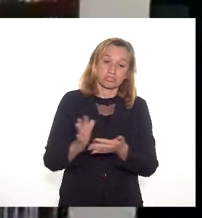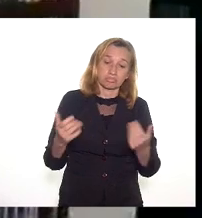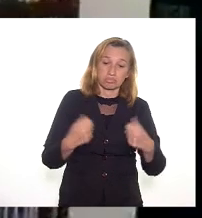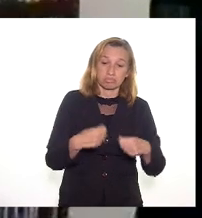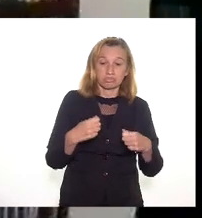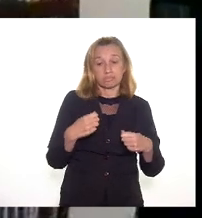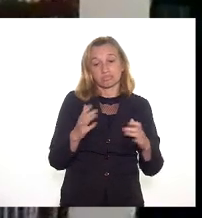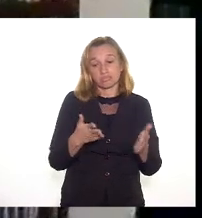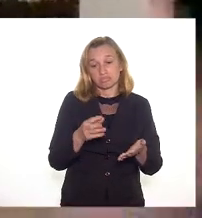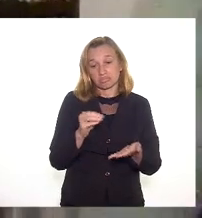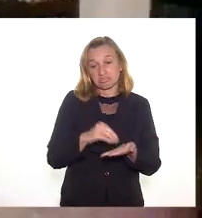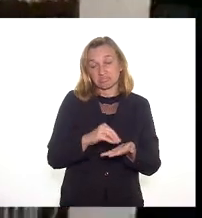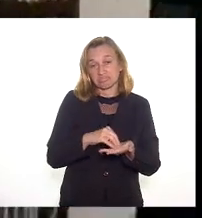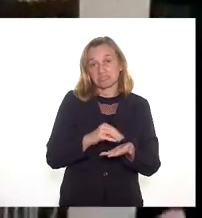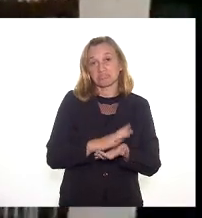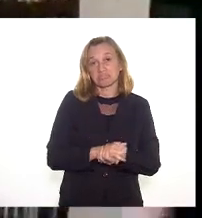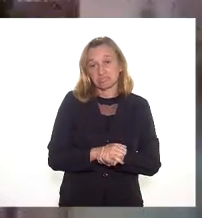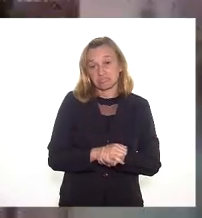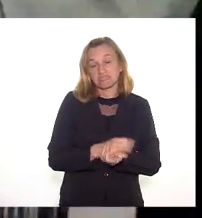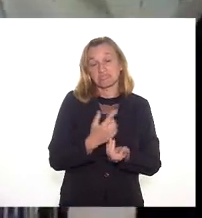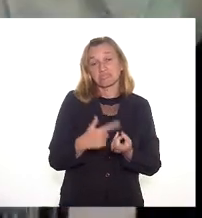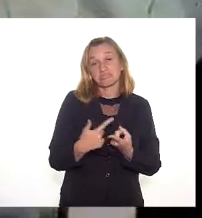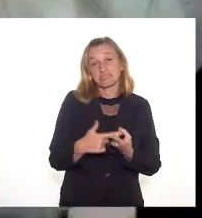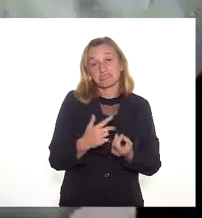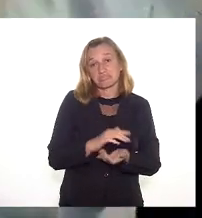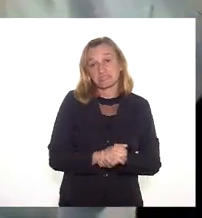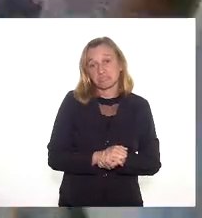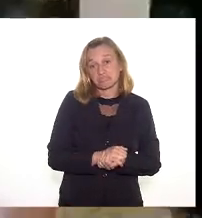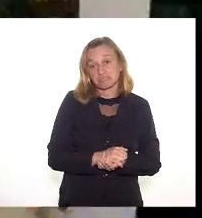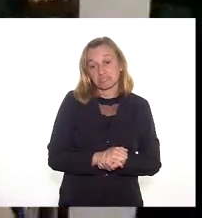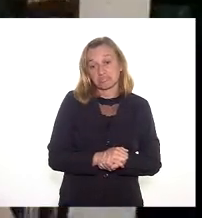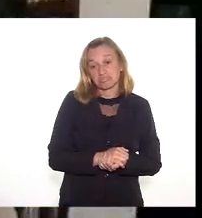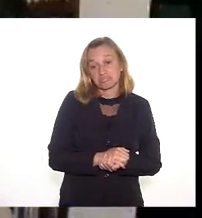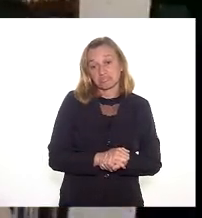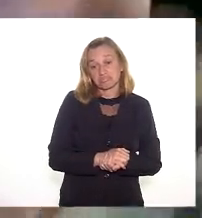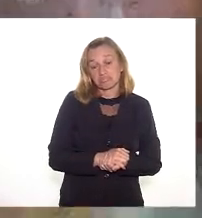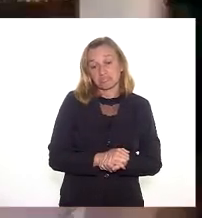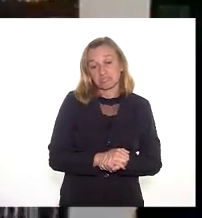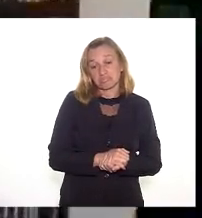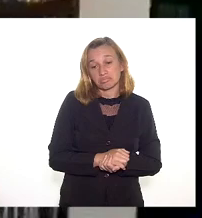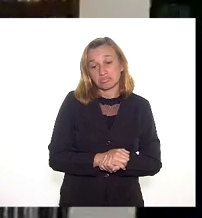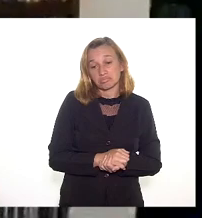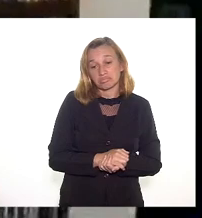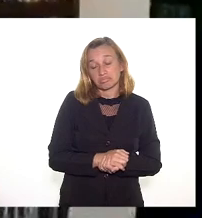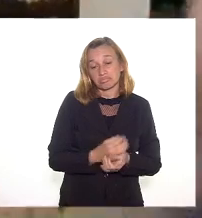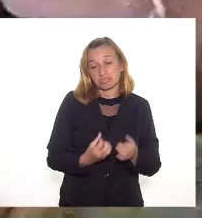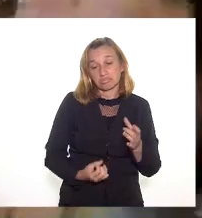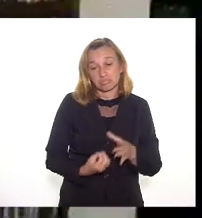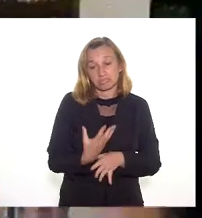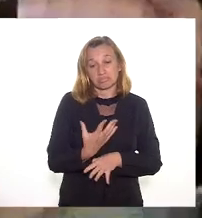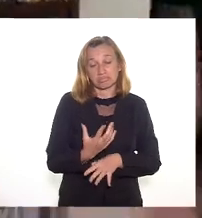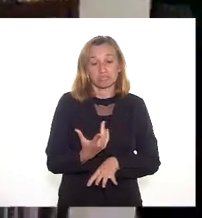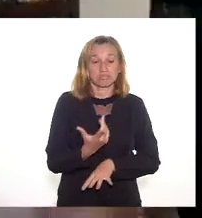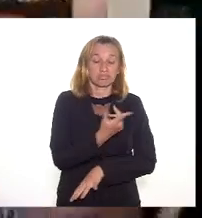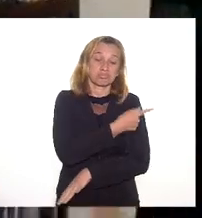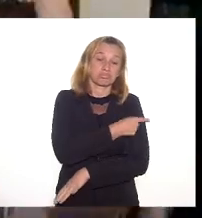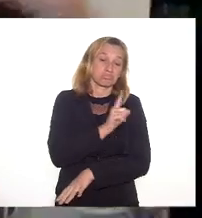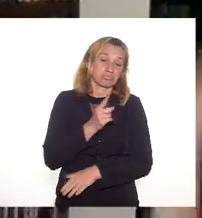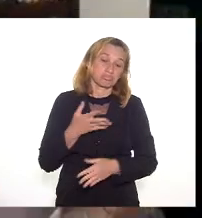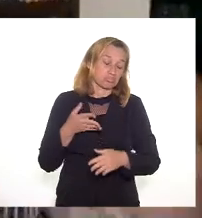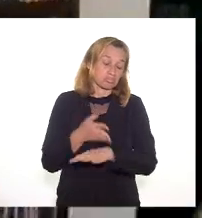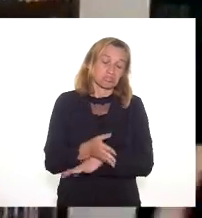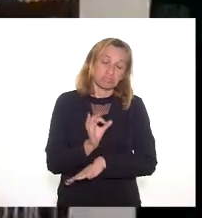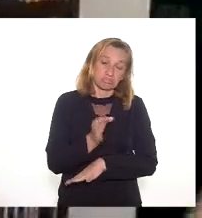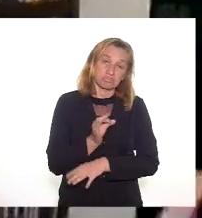está em falta está em falta porque os insumos para a fabricação não estão chegando